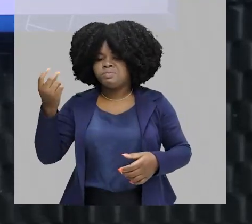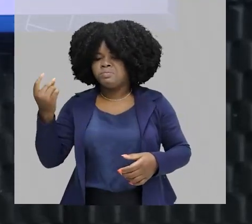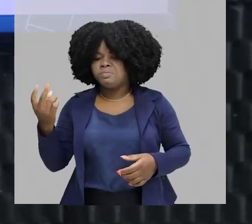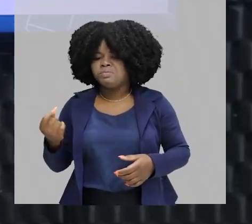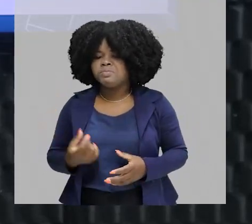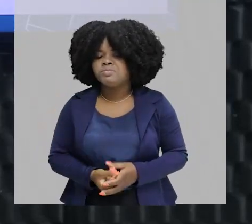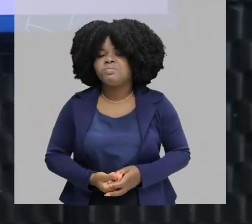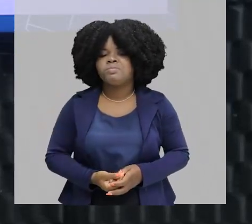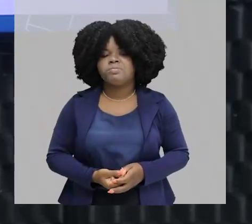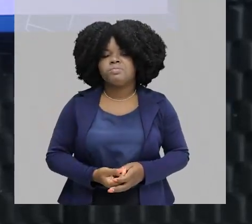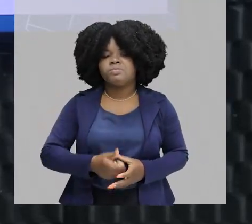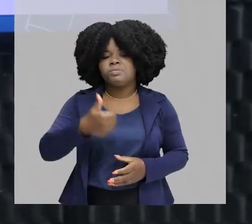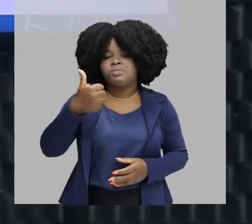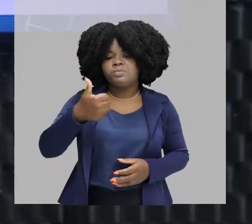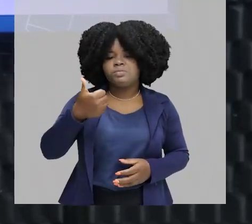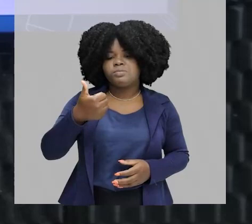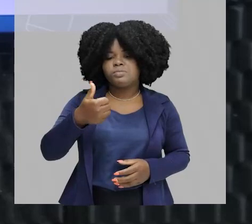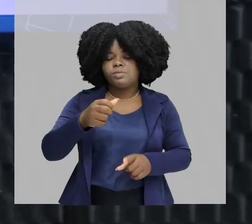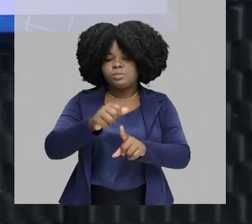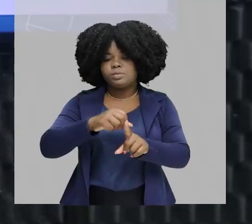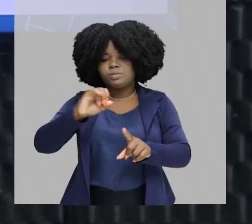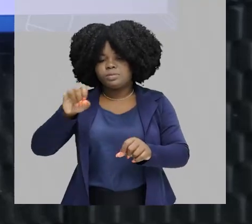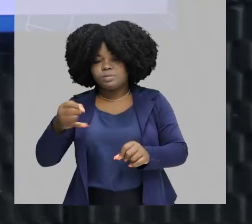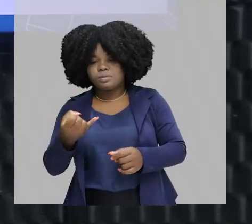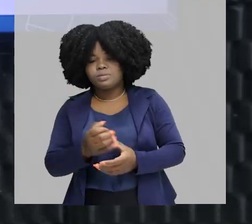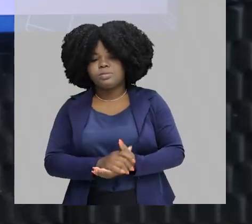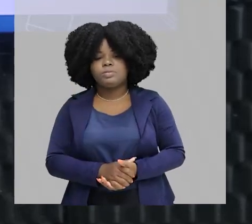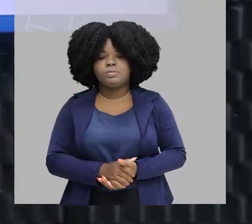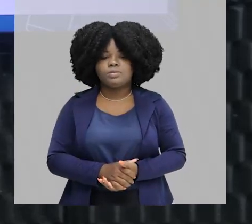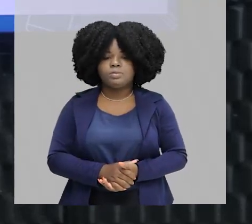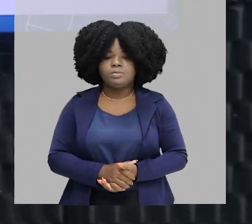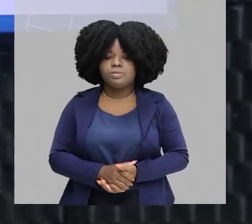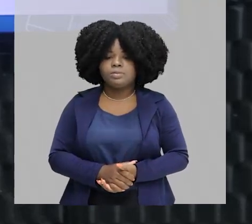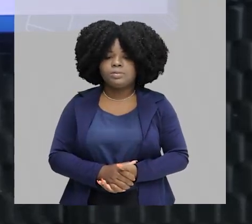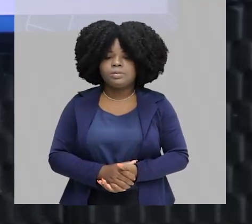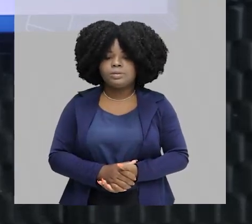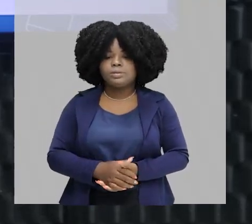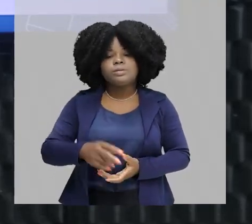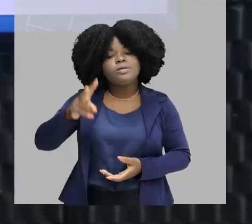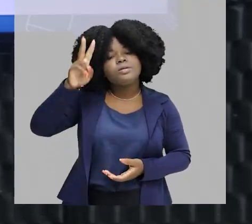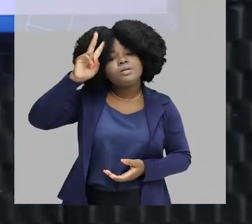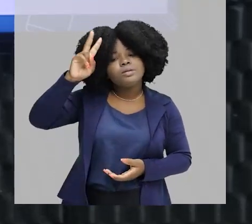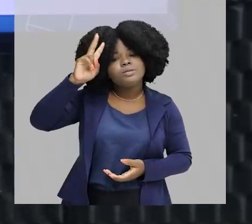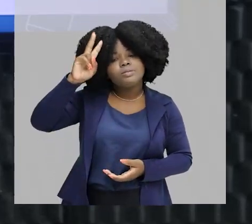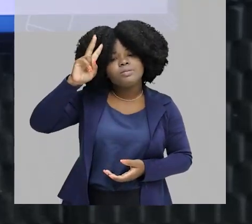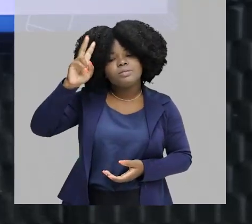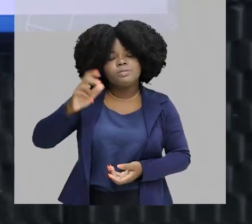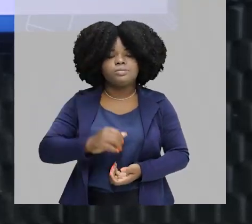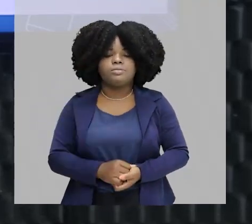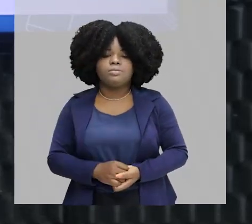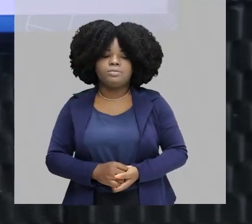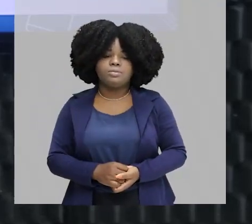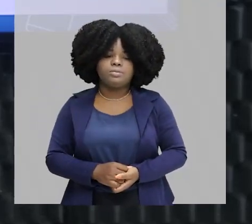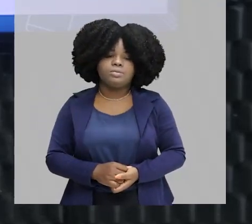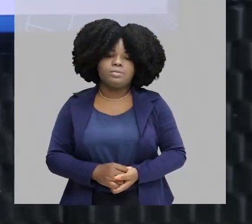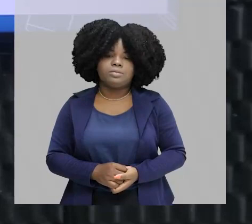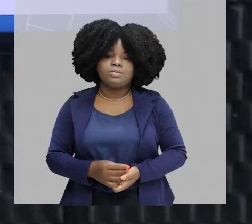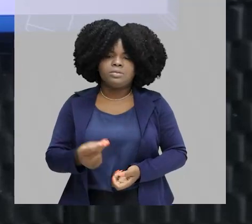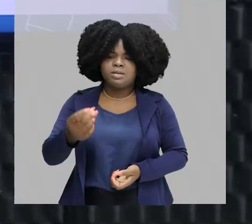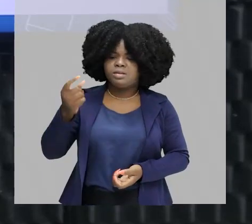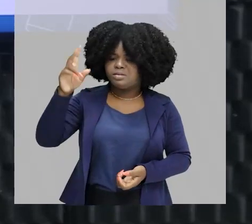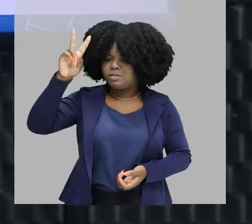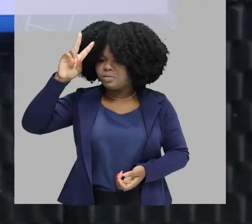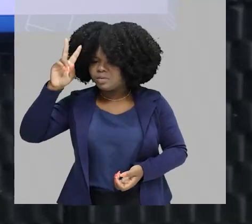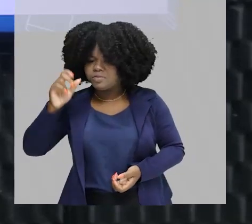January, 1º de janeiro. Monday, segunda-feira, desde segunda-feira, desde o dia 1º